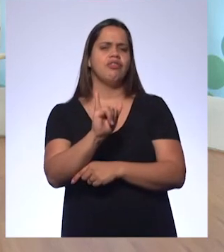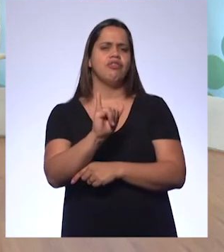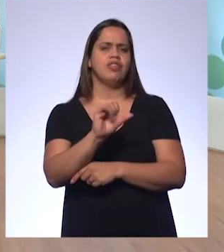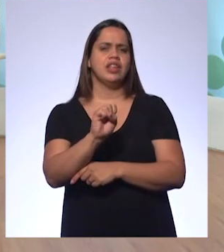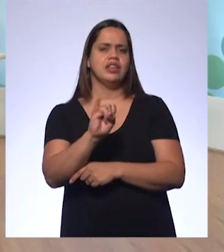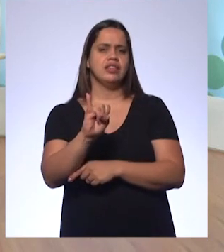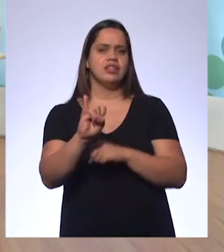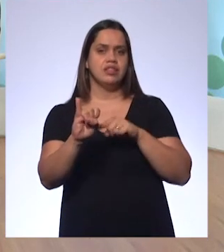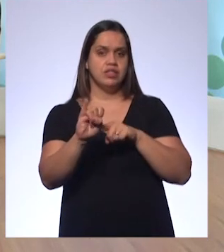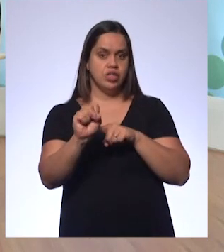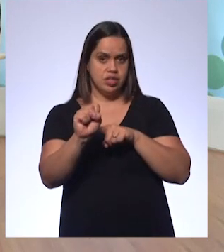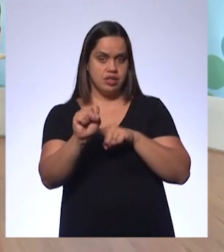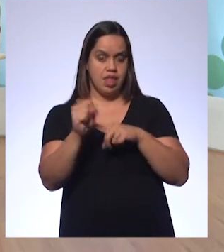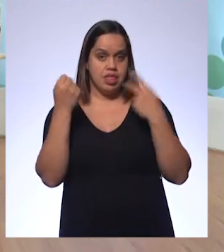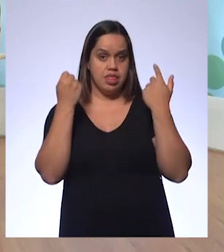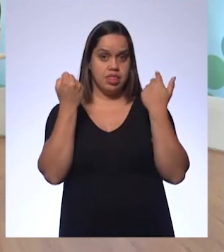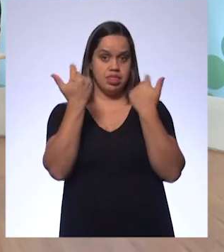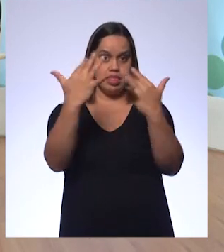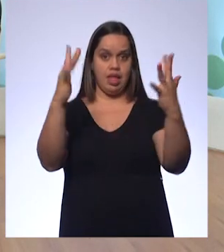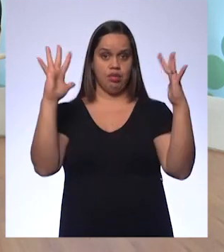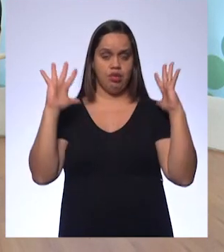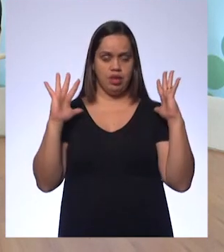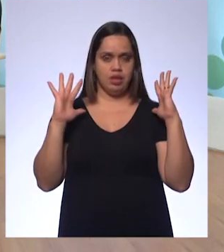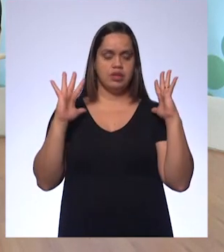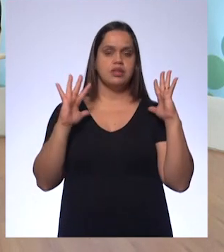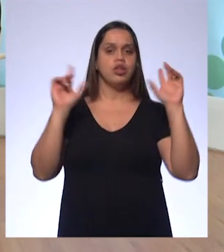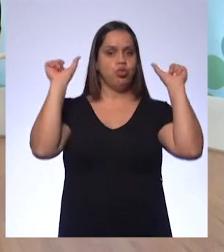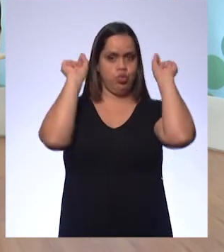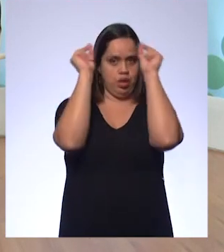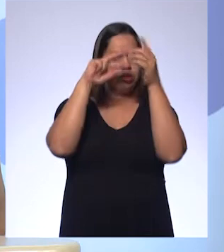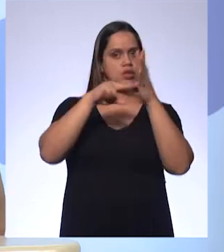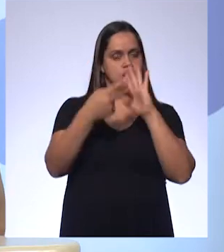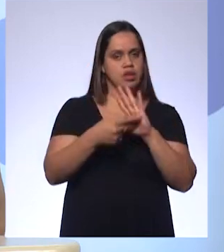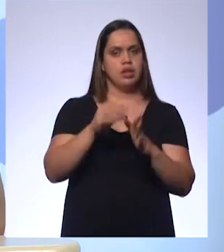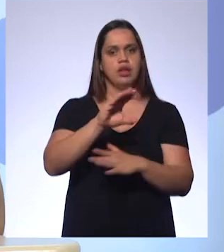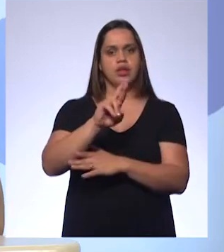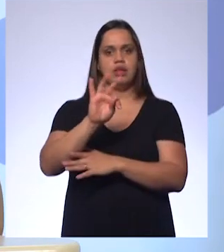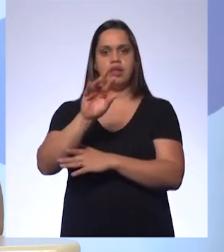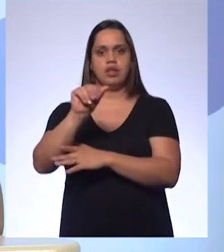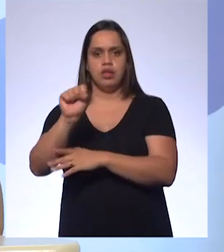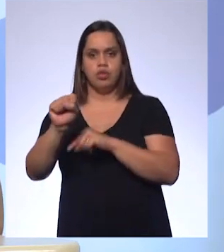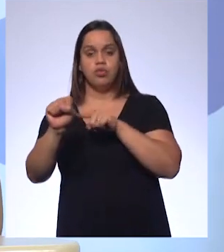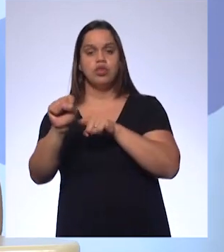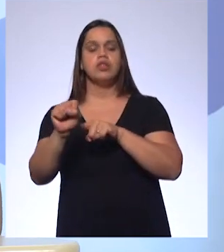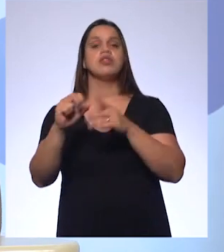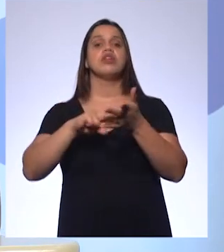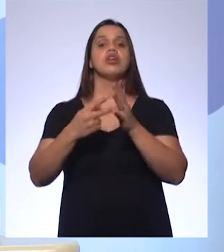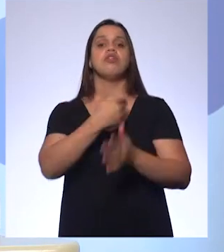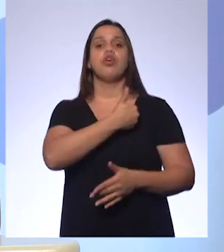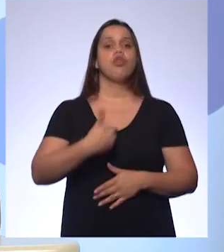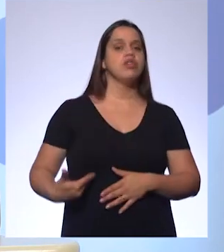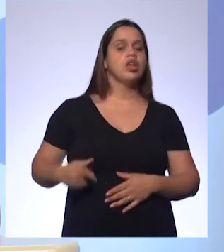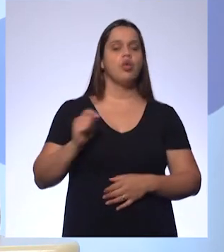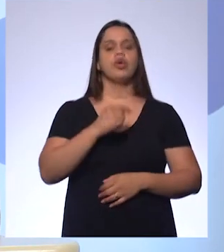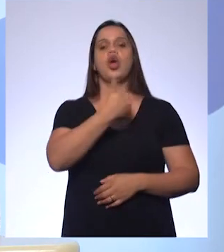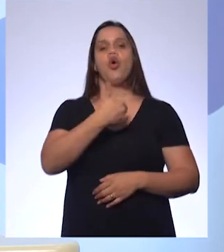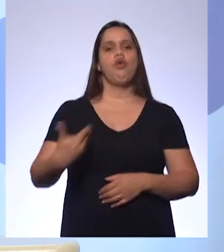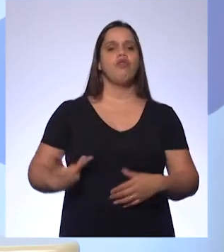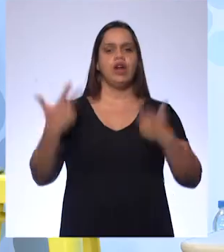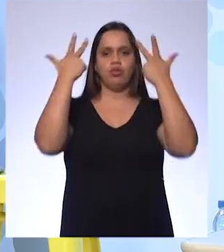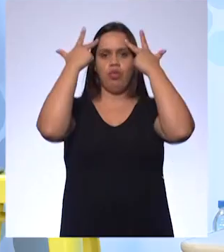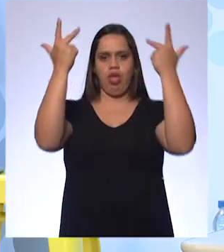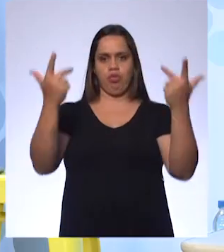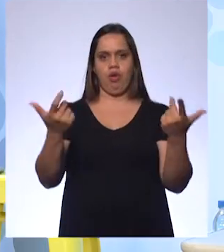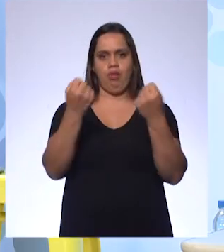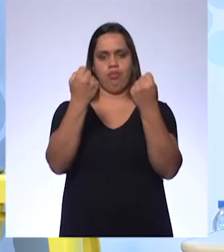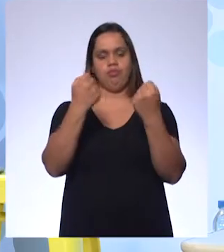Physis, natureza, né? Physis no grego, Isso. natureza, kratos, governo. Então, governo natural. Perfeitamente.